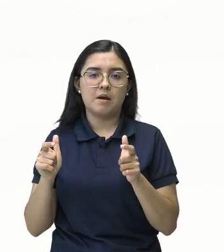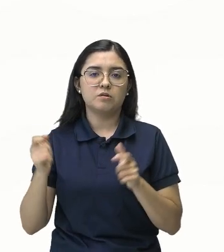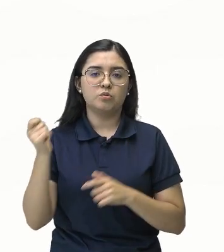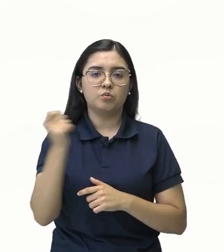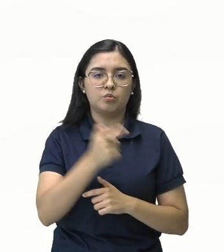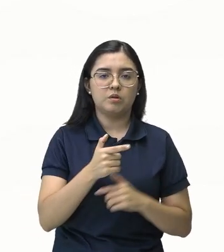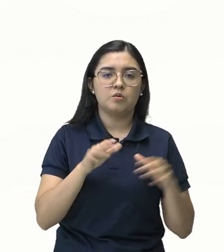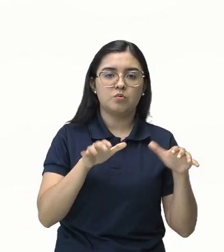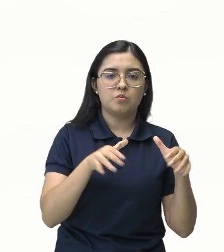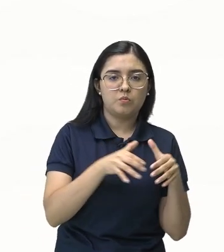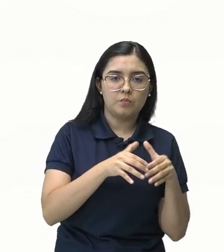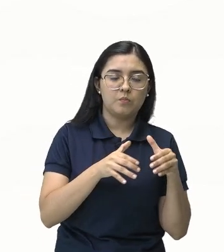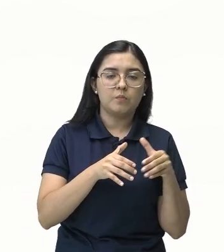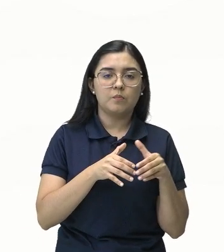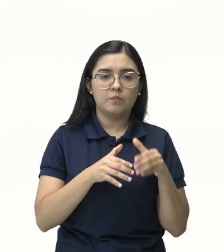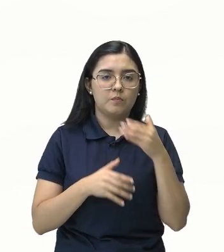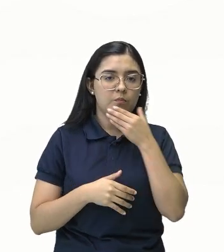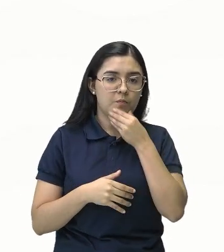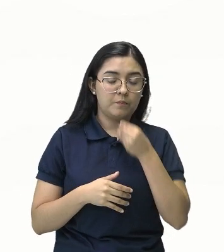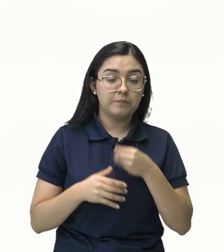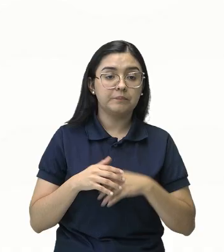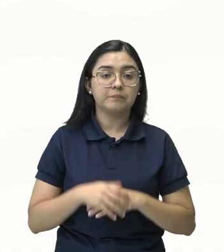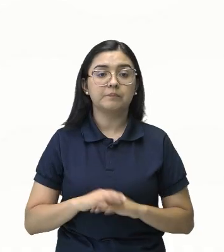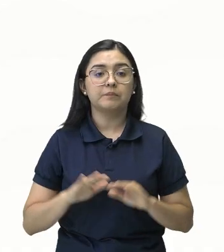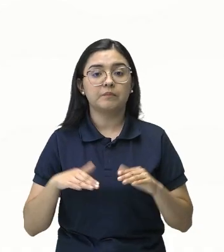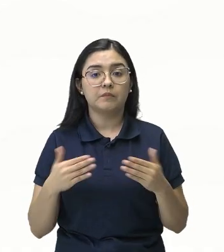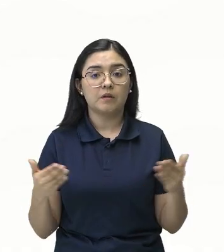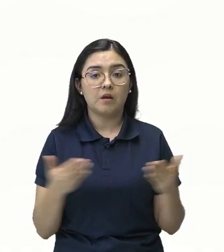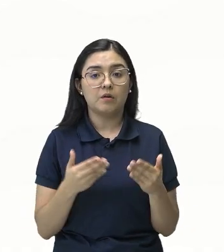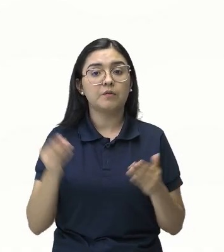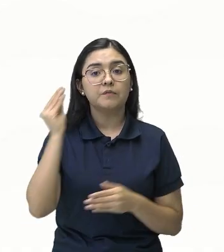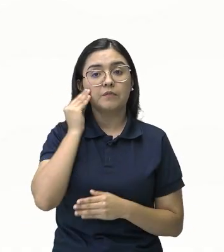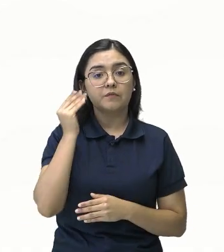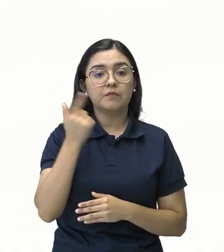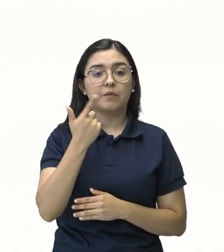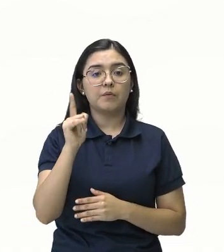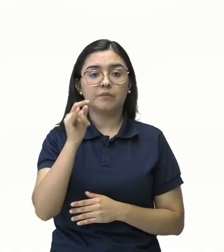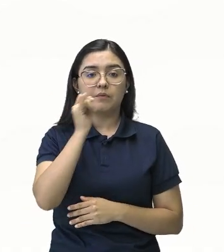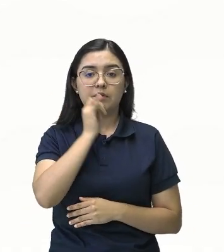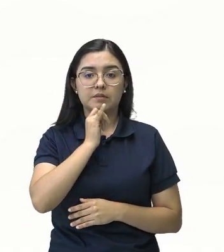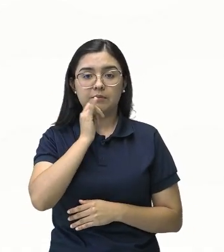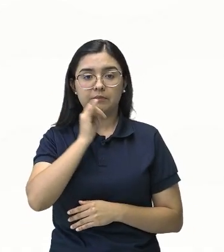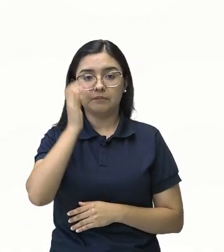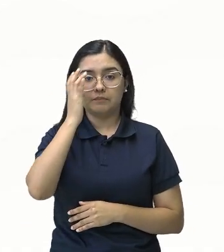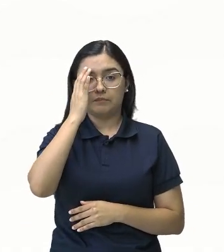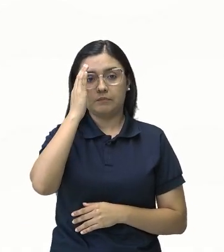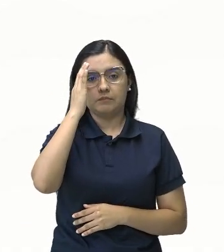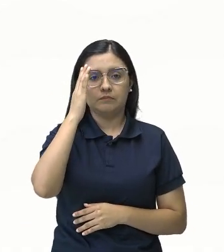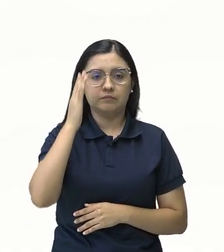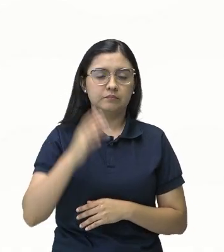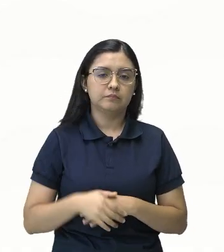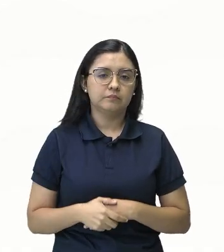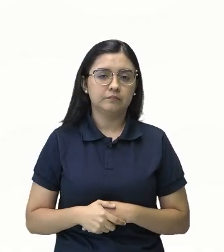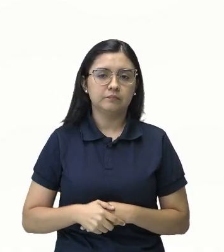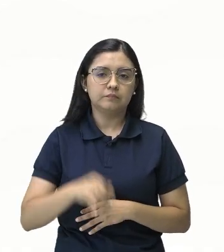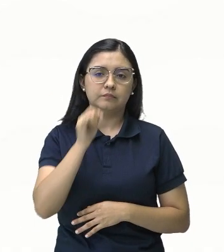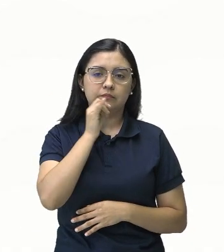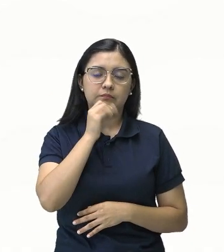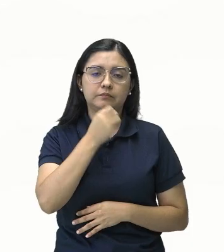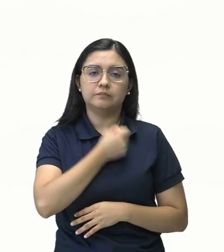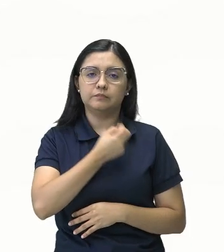bom? Vamos aí ver outro exemplo. Né? Nosso exemplo